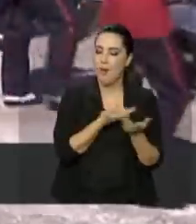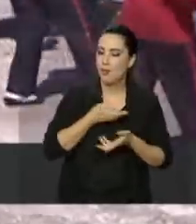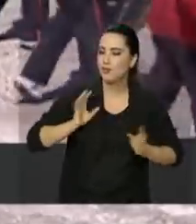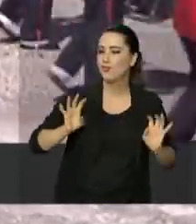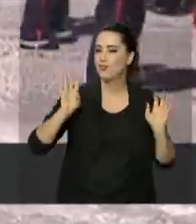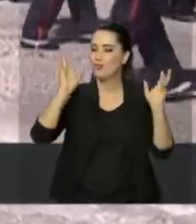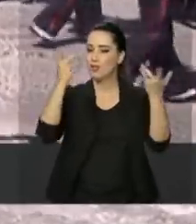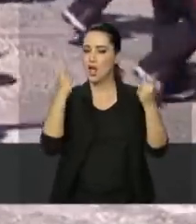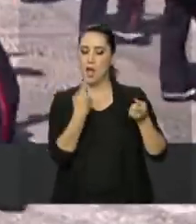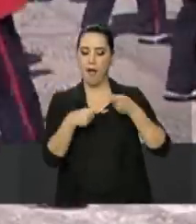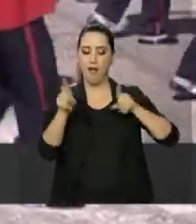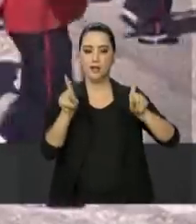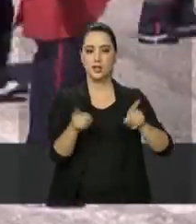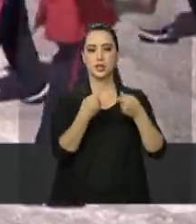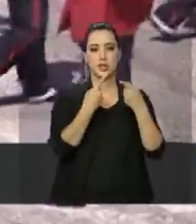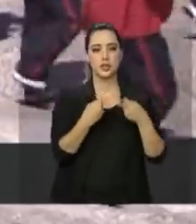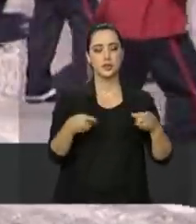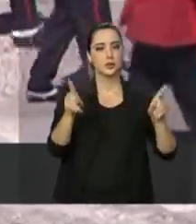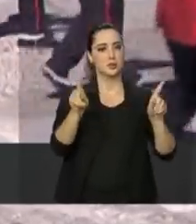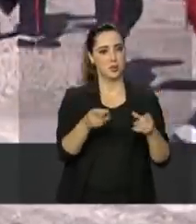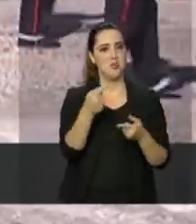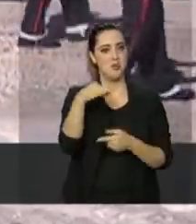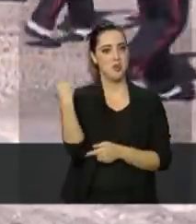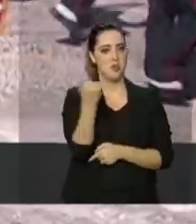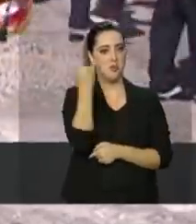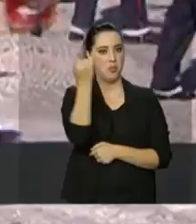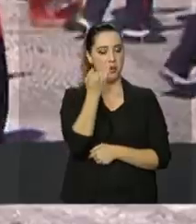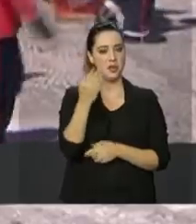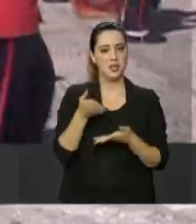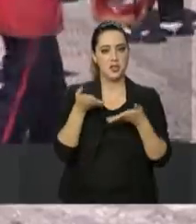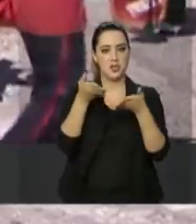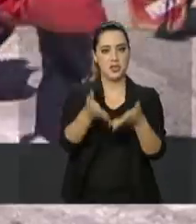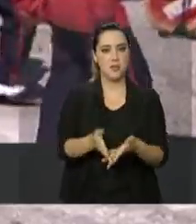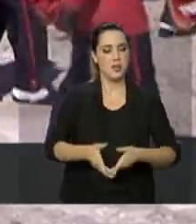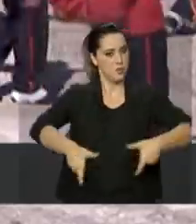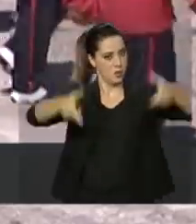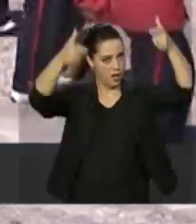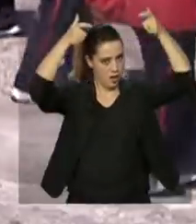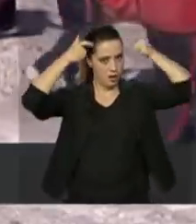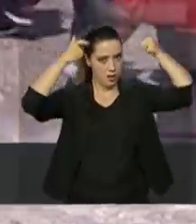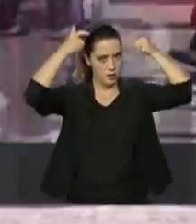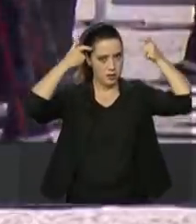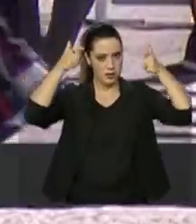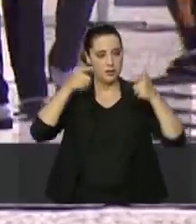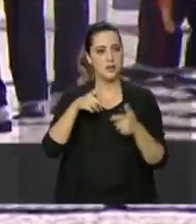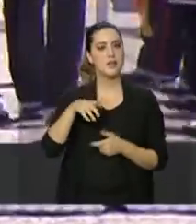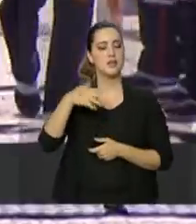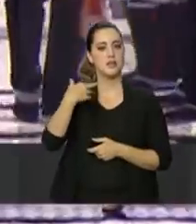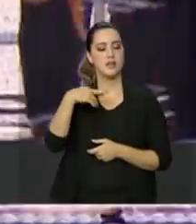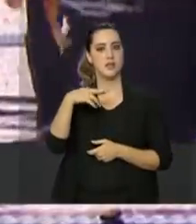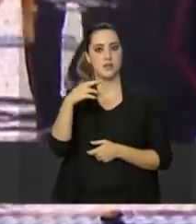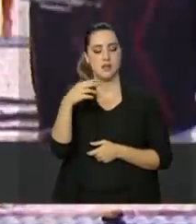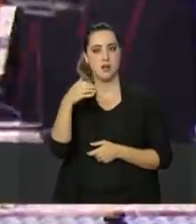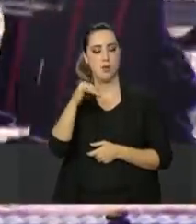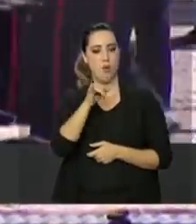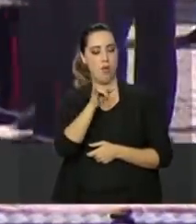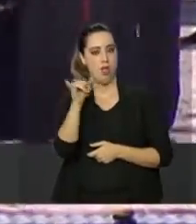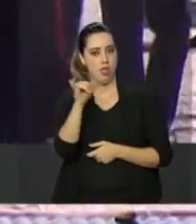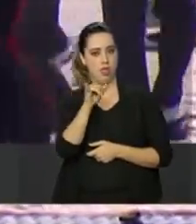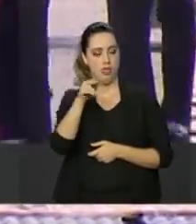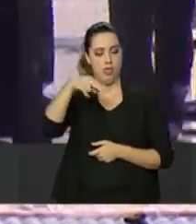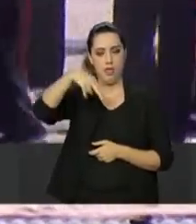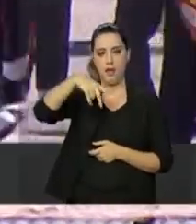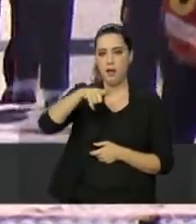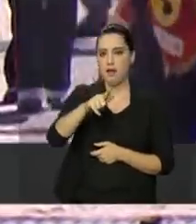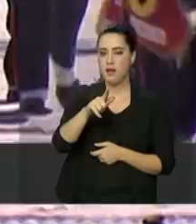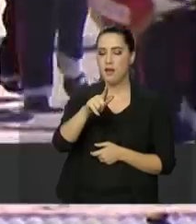banda, uma banda renomada que participou da coroação da Rainha Elizabeth II na Inglaterra. Veja como